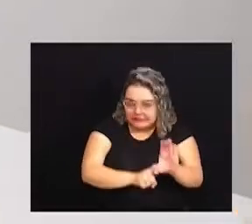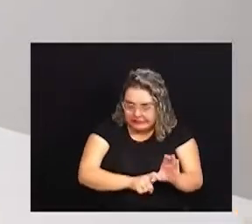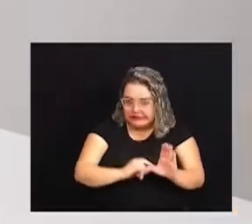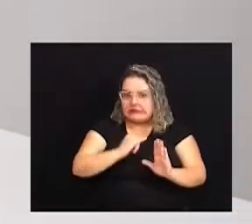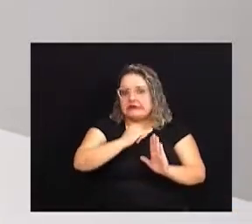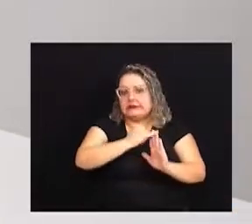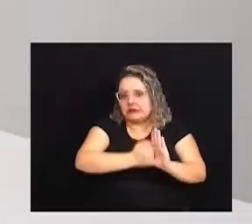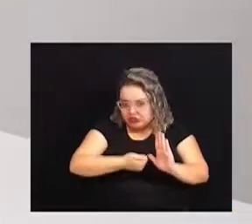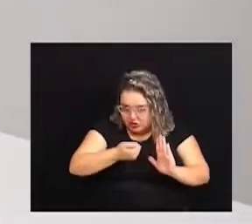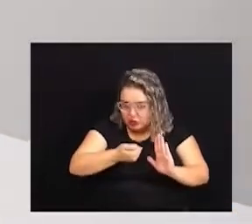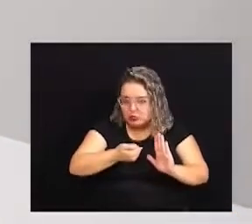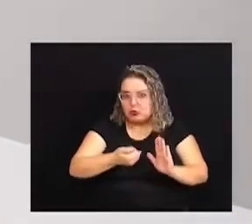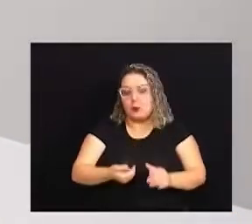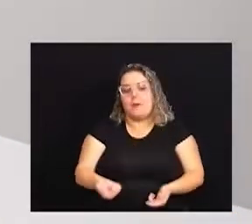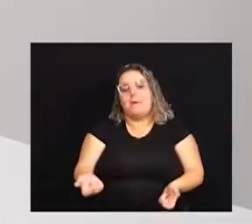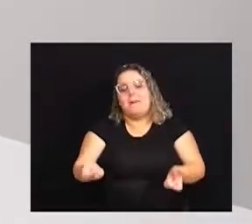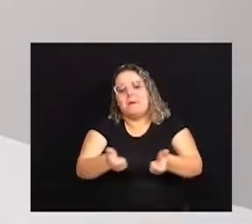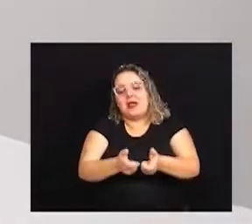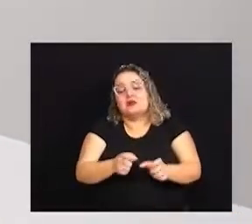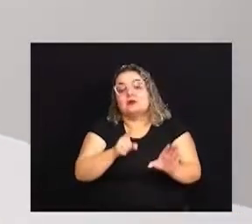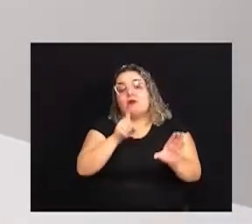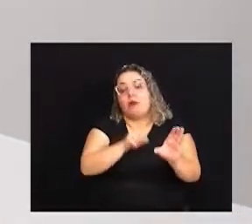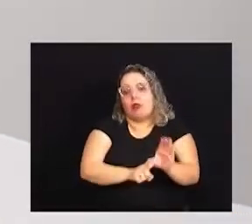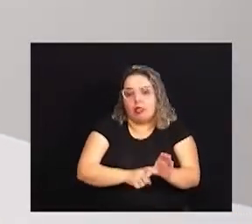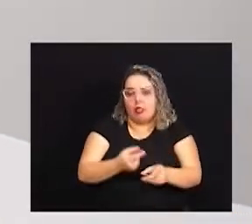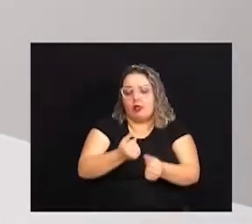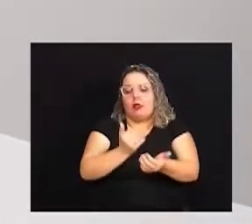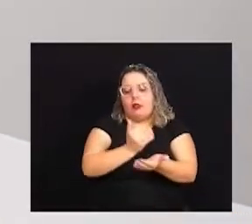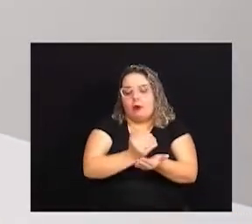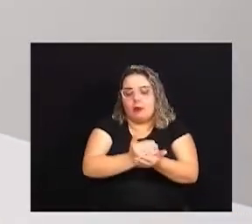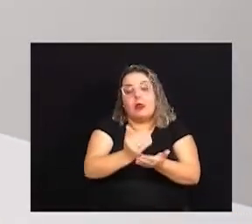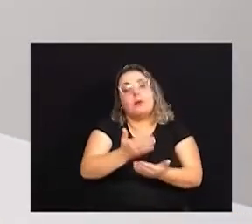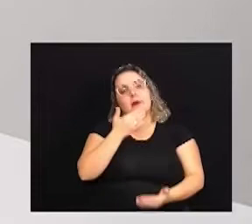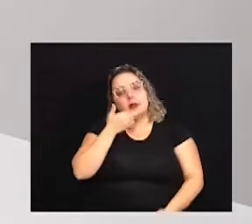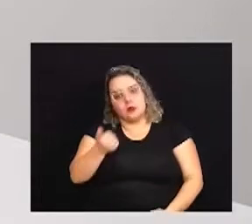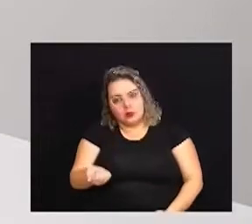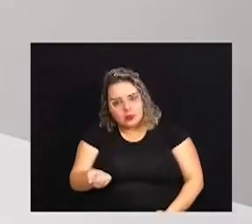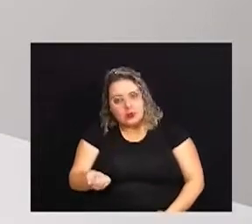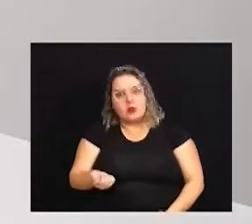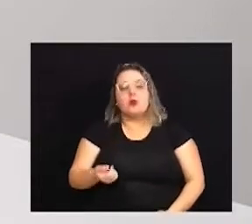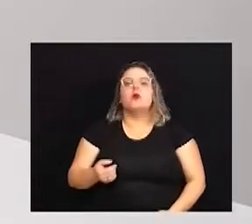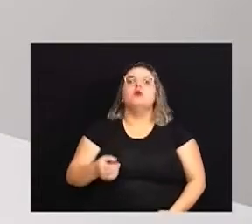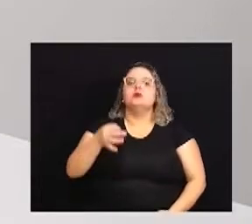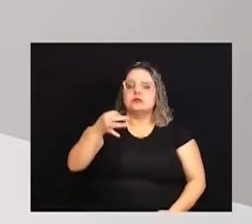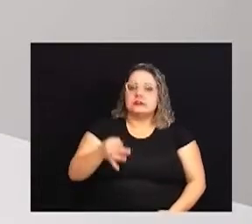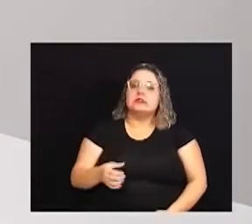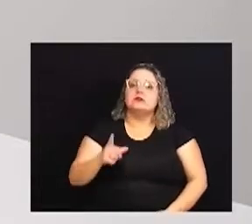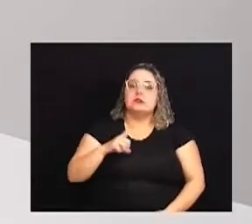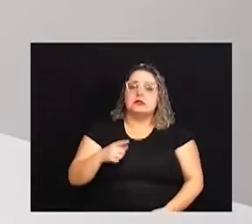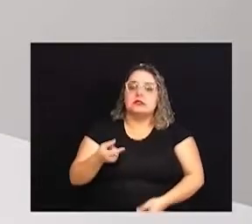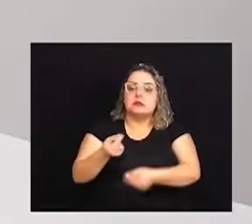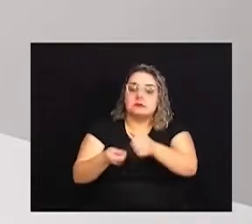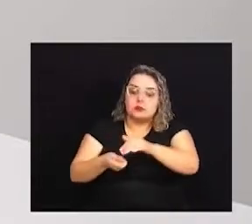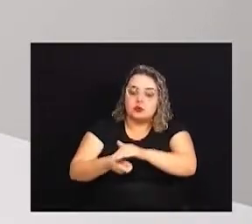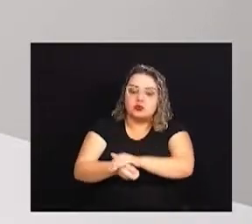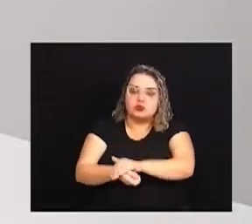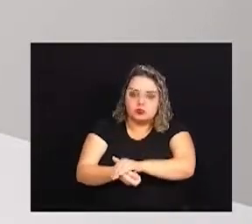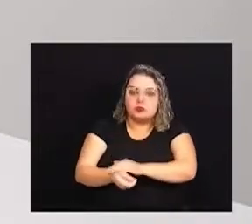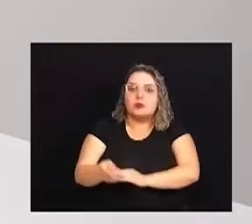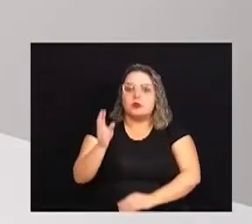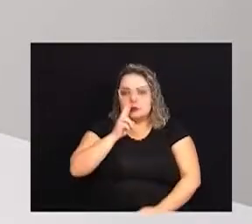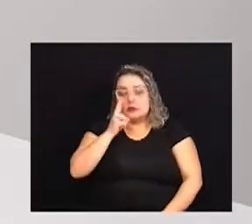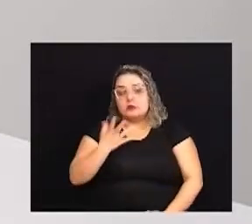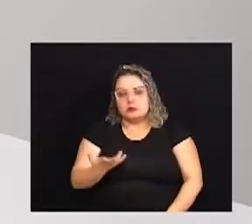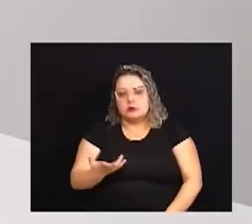depender de juros, quanto menos você depender de empréstimo, melhor. Então, o mais adequado é ter essa reserva para você se sentir um pouco